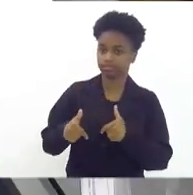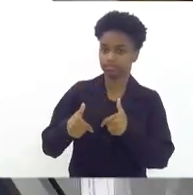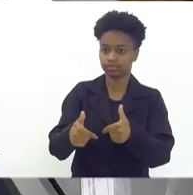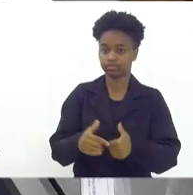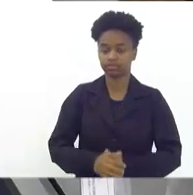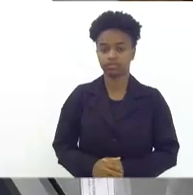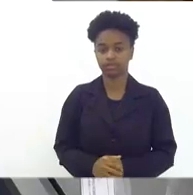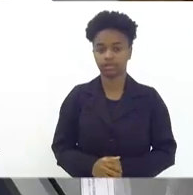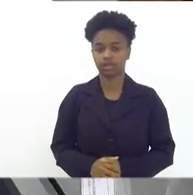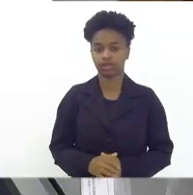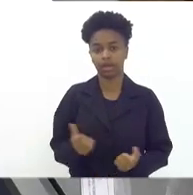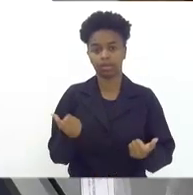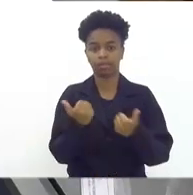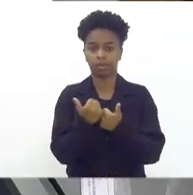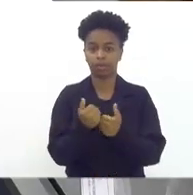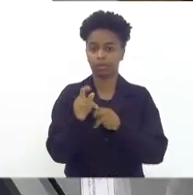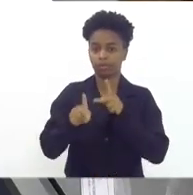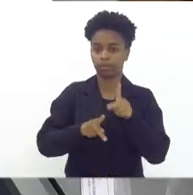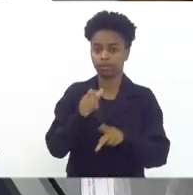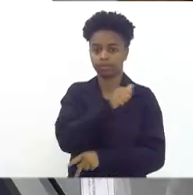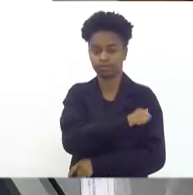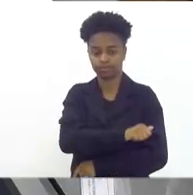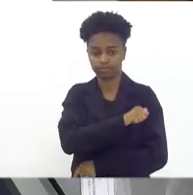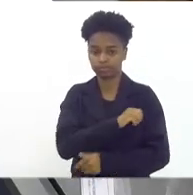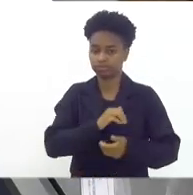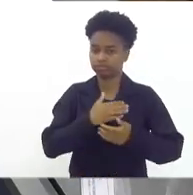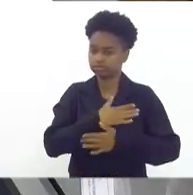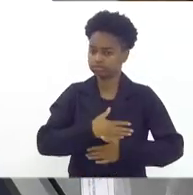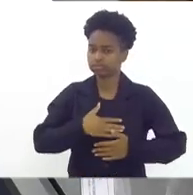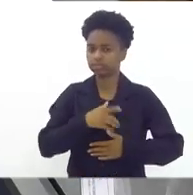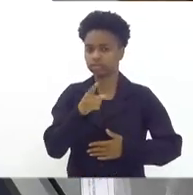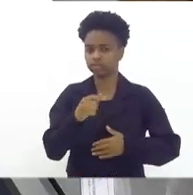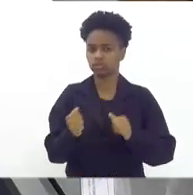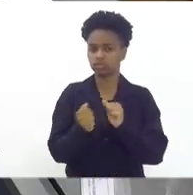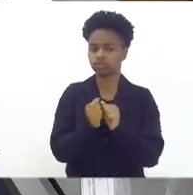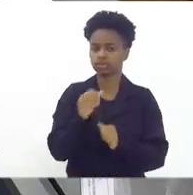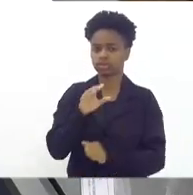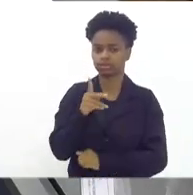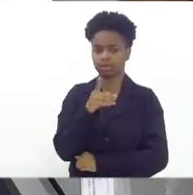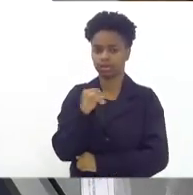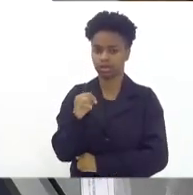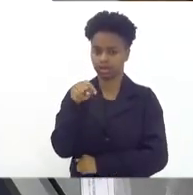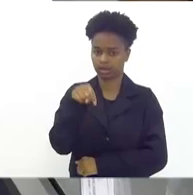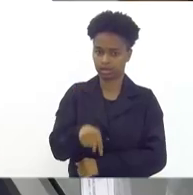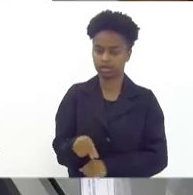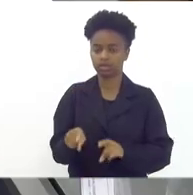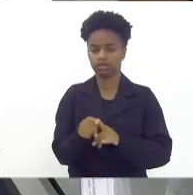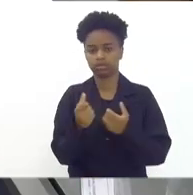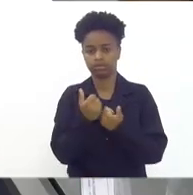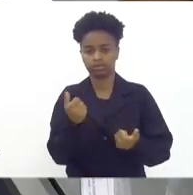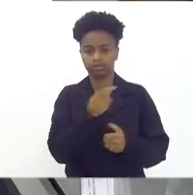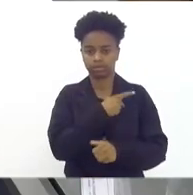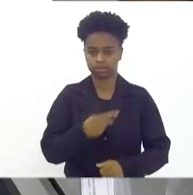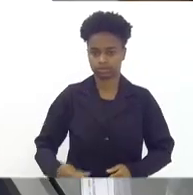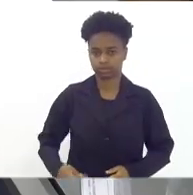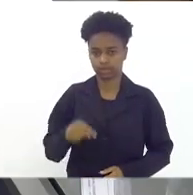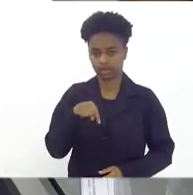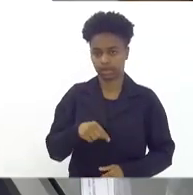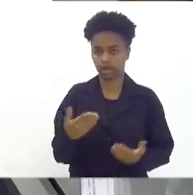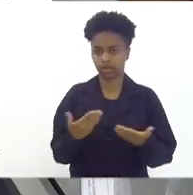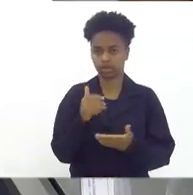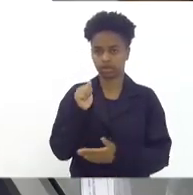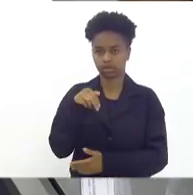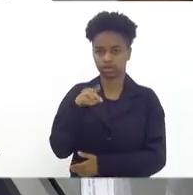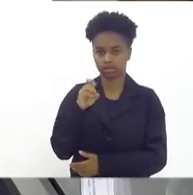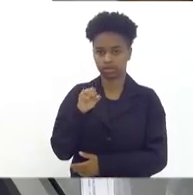defesa da população na CPI conosco como vice-presidente dessa casa Deputado Anderson Moraes